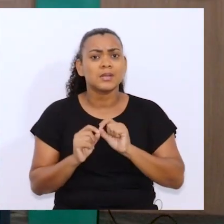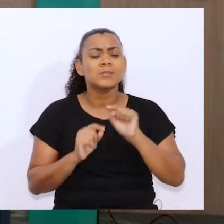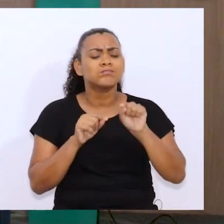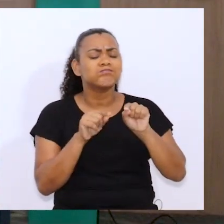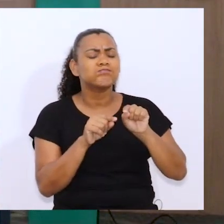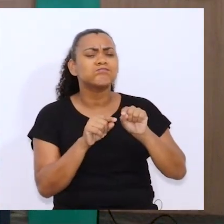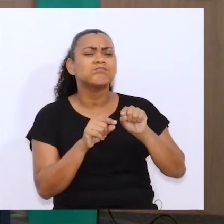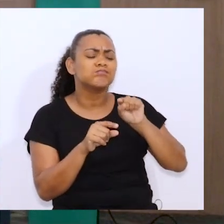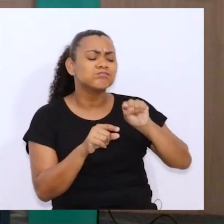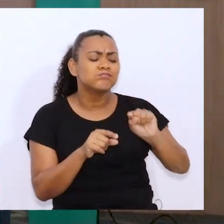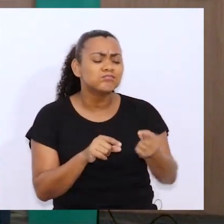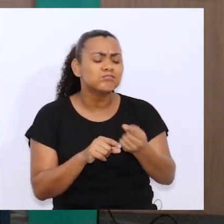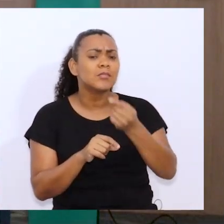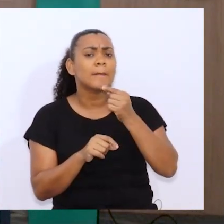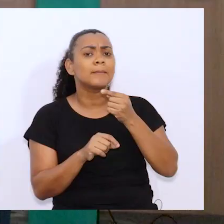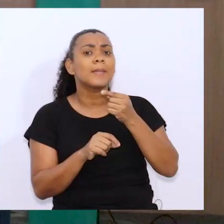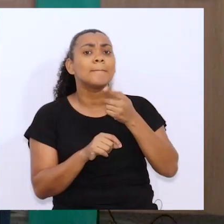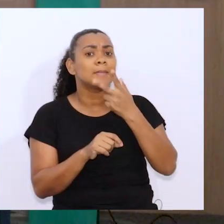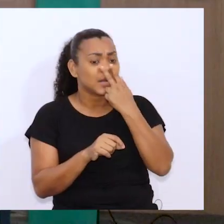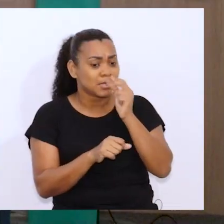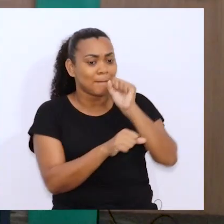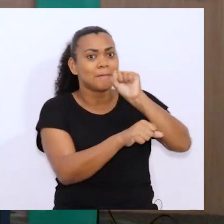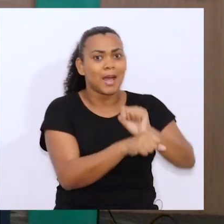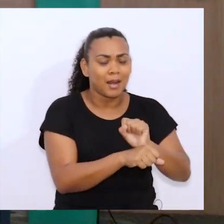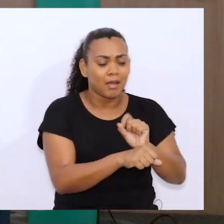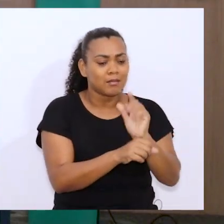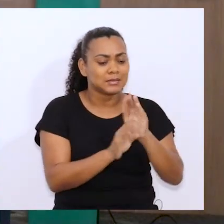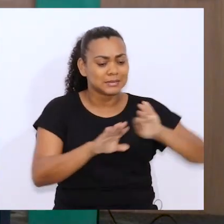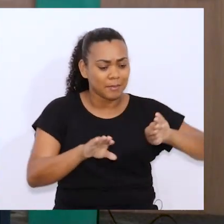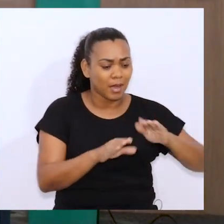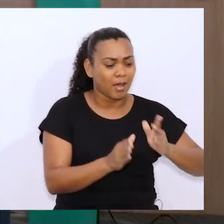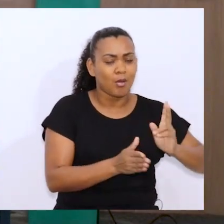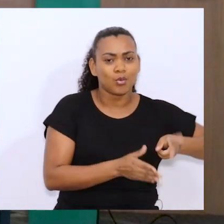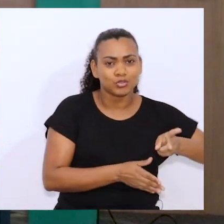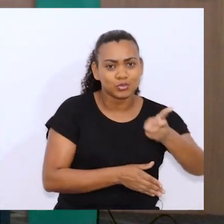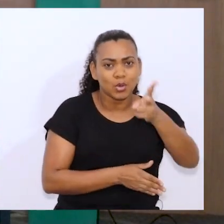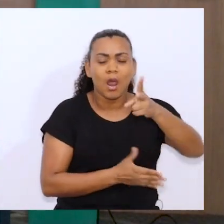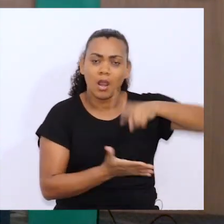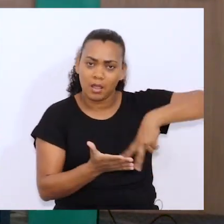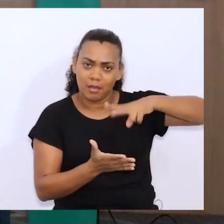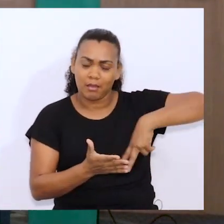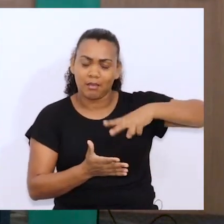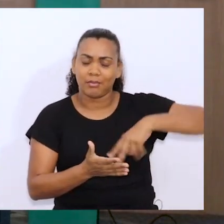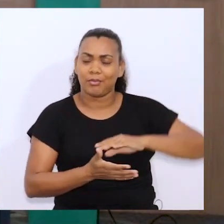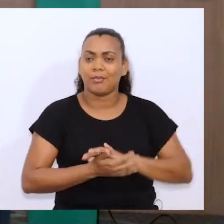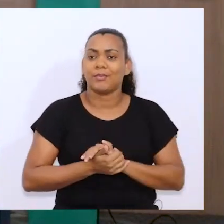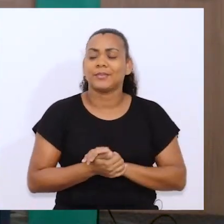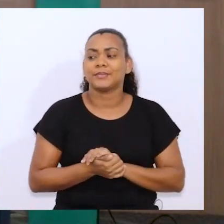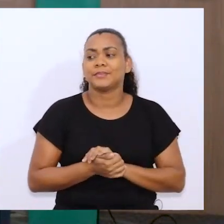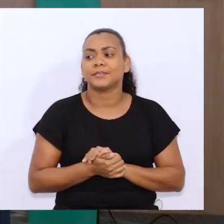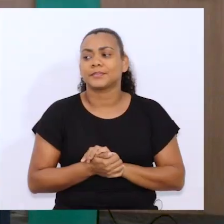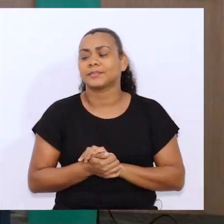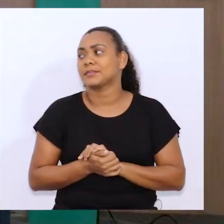sinal de pontuação que dá pequenas pausas para continuarmos a leitura.